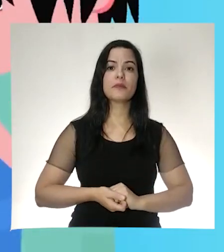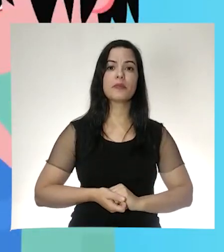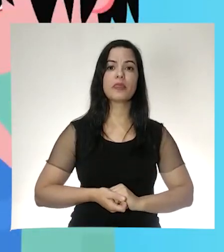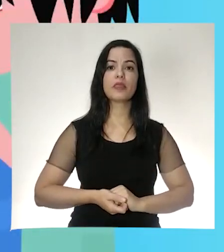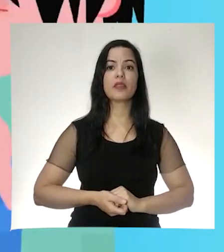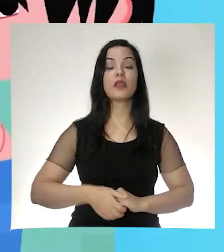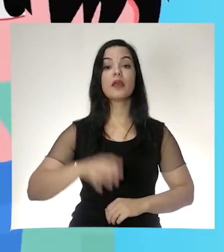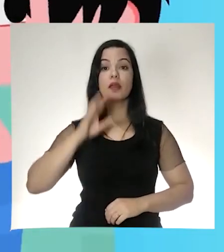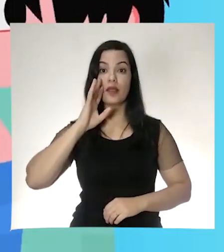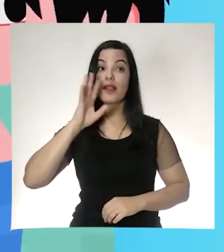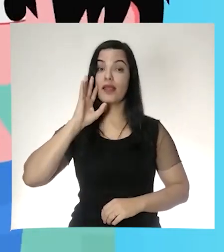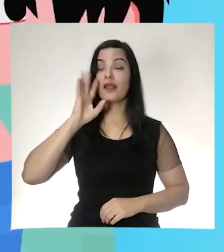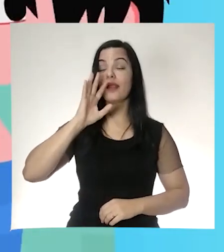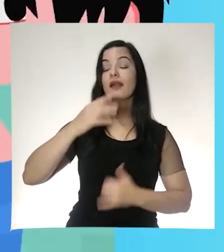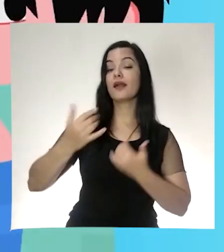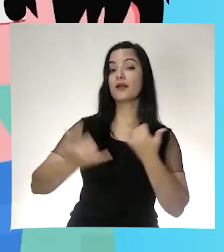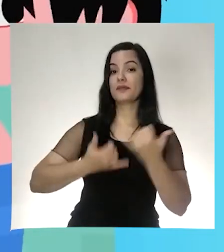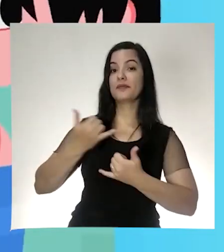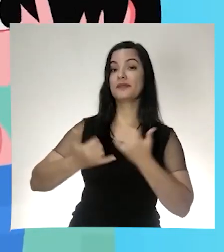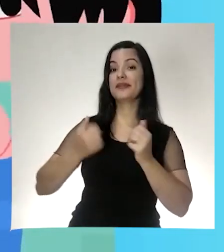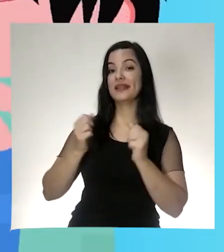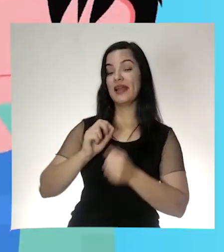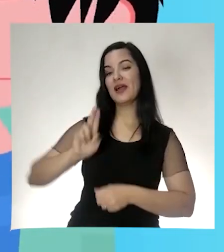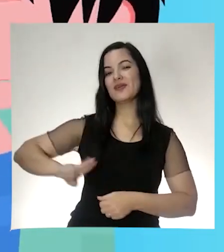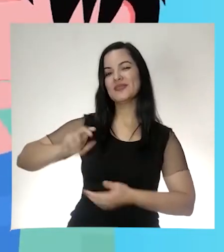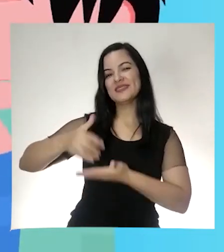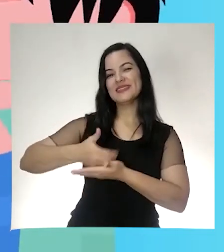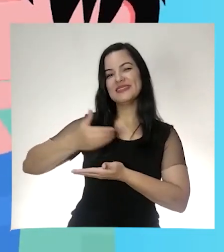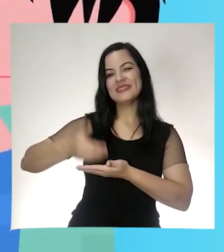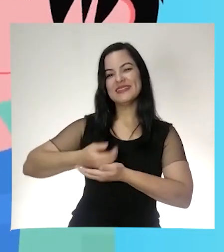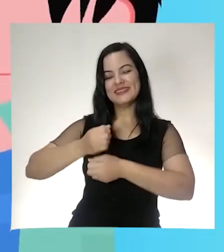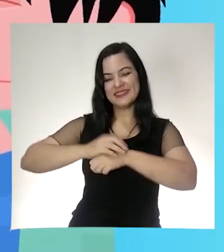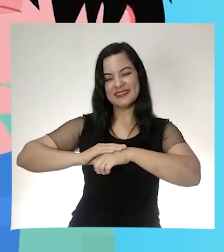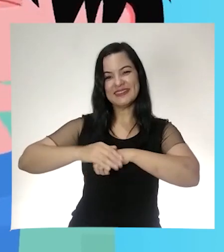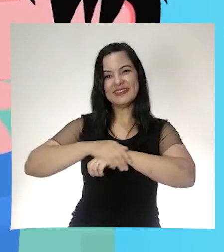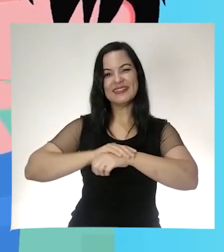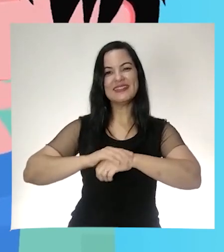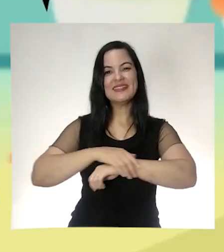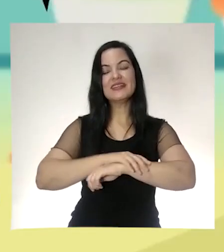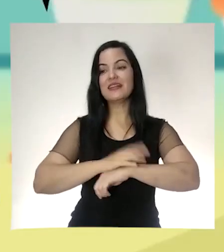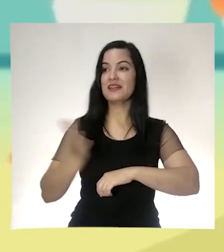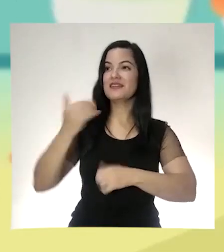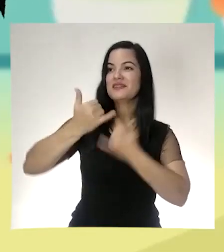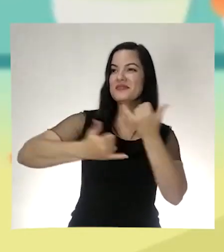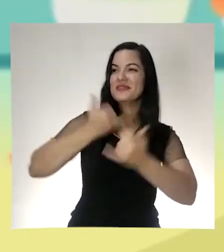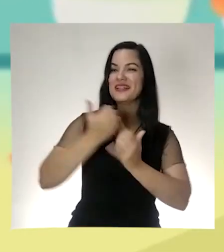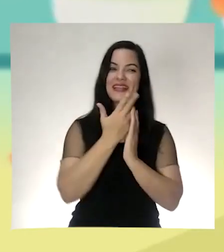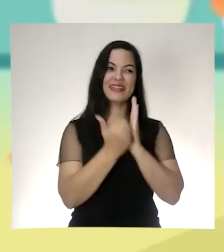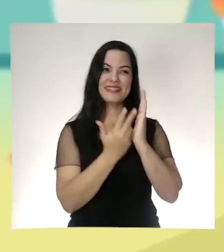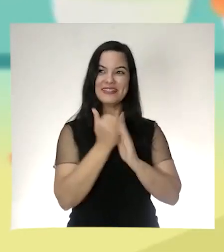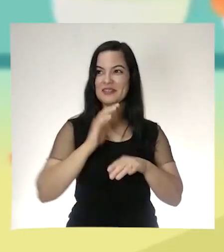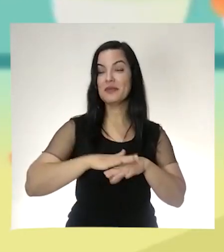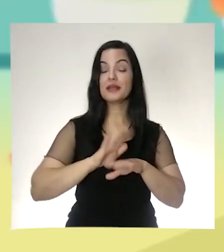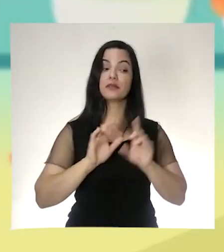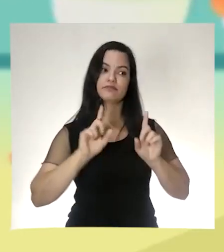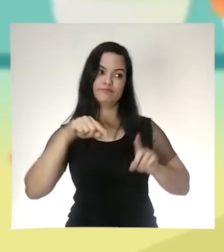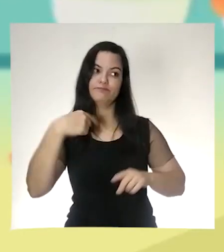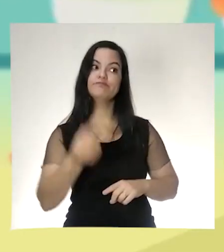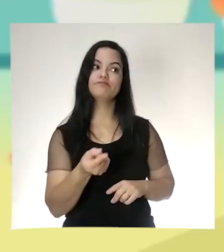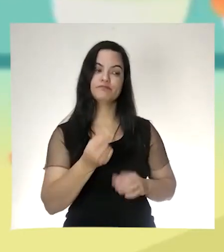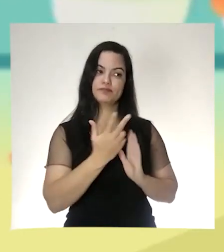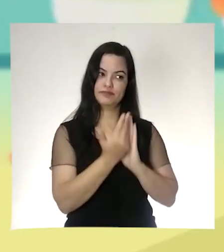É legal desenhar com sabão. Vamos brincar de fazer mais desenhos, Luna? A gente desenha